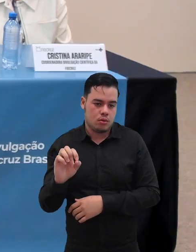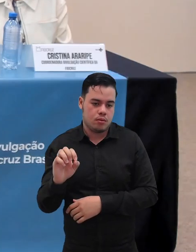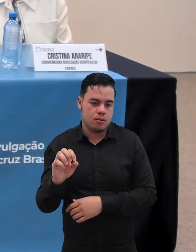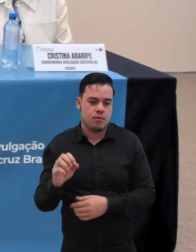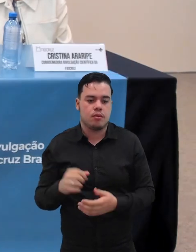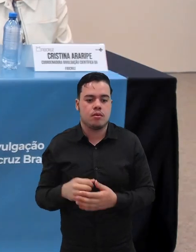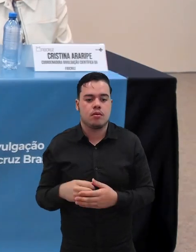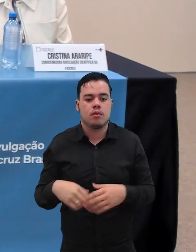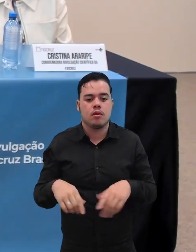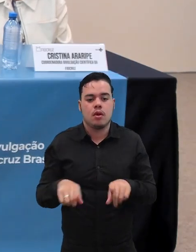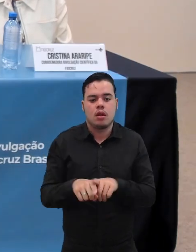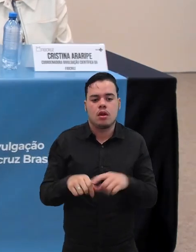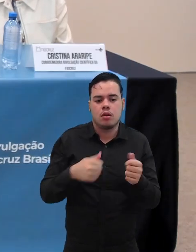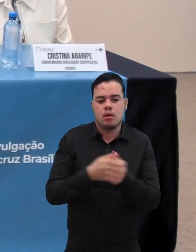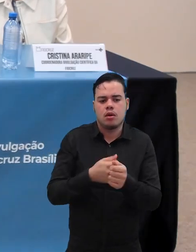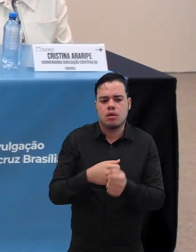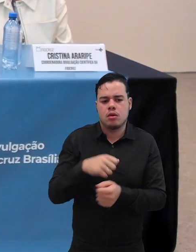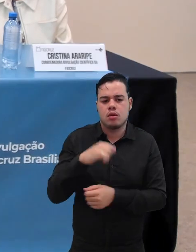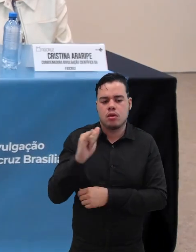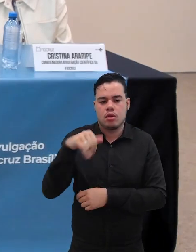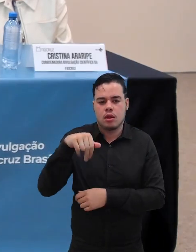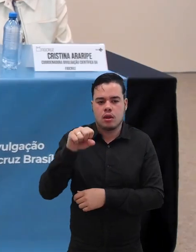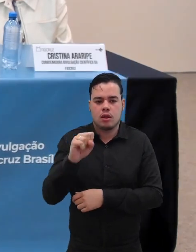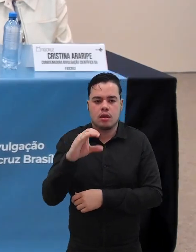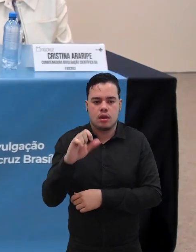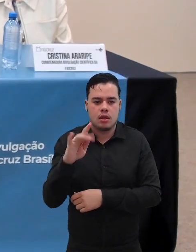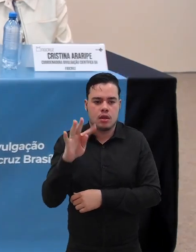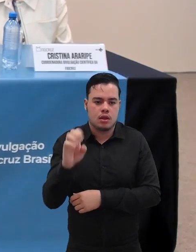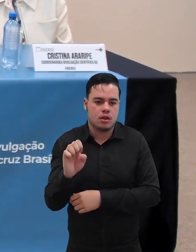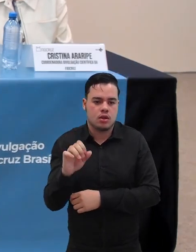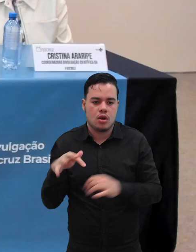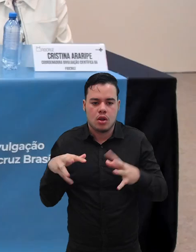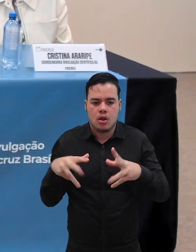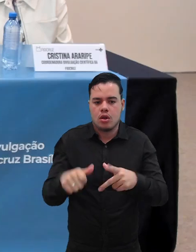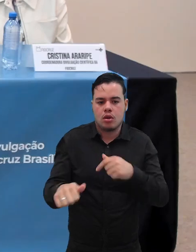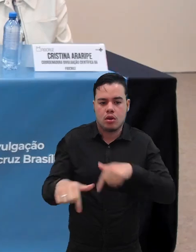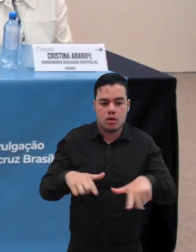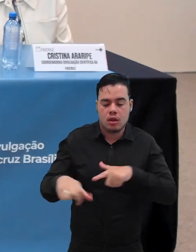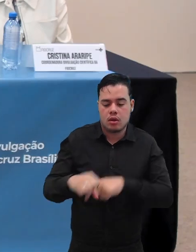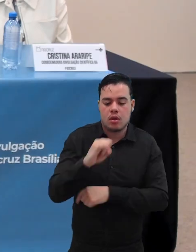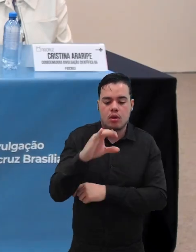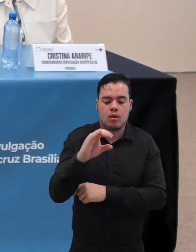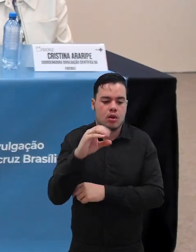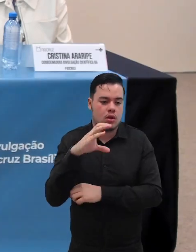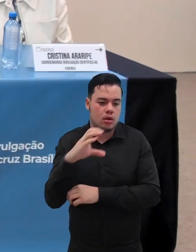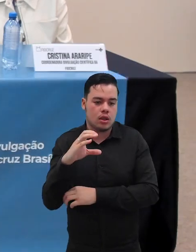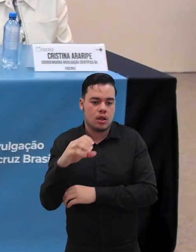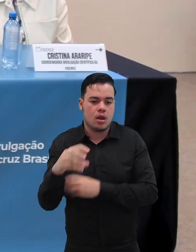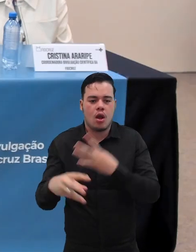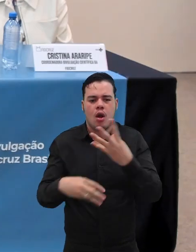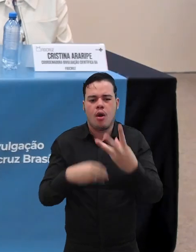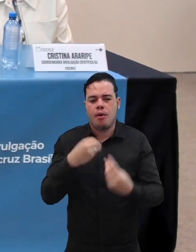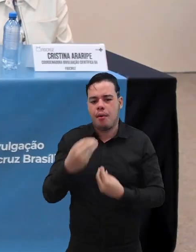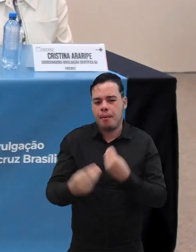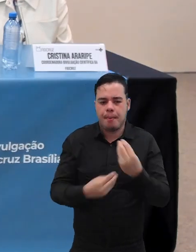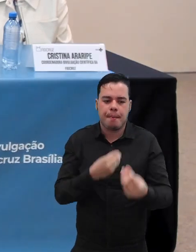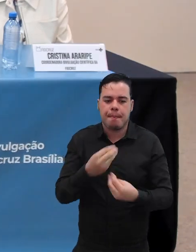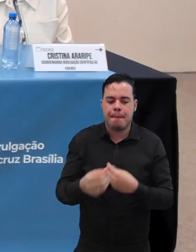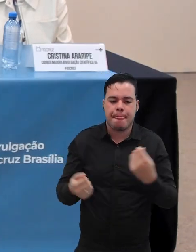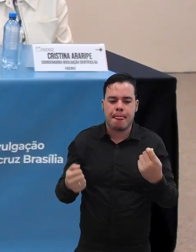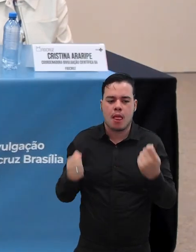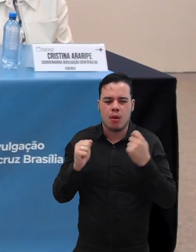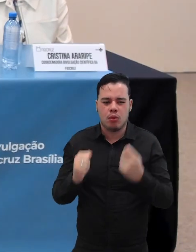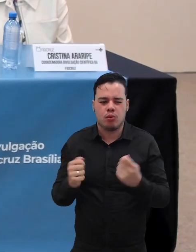com o ICICT, com todo o trabalho do ICICT do IOC, Então, como a gente poderia, né?